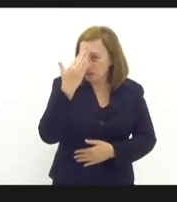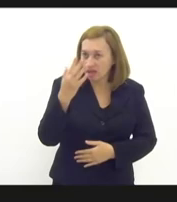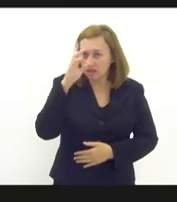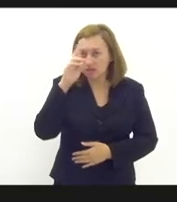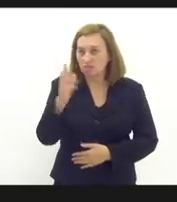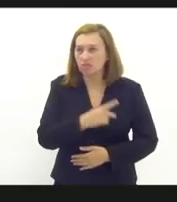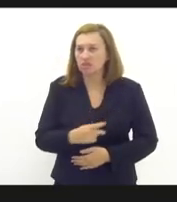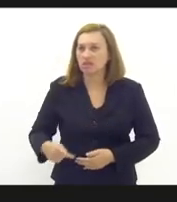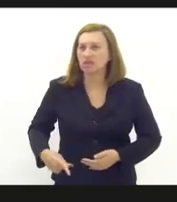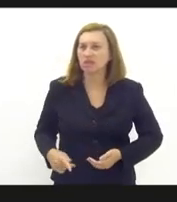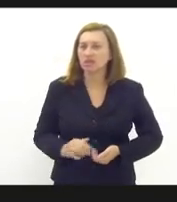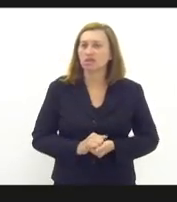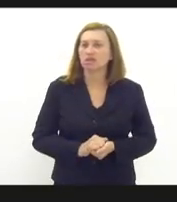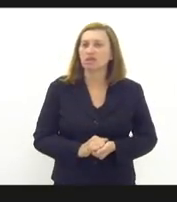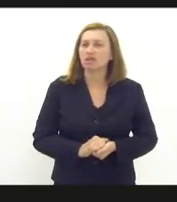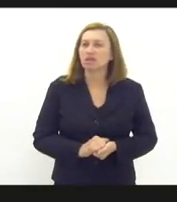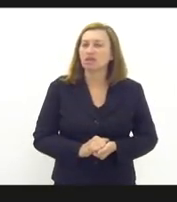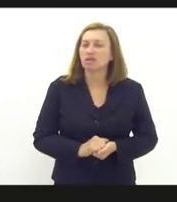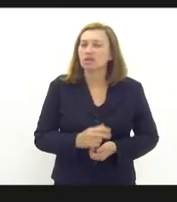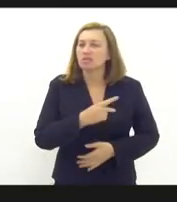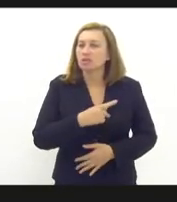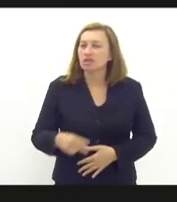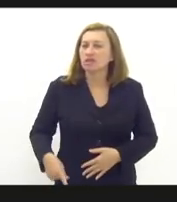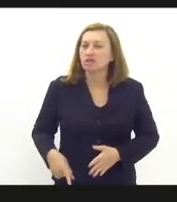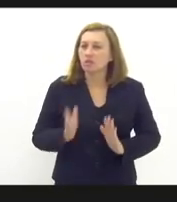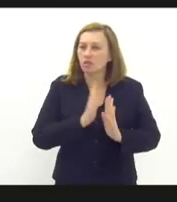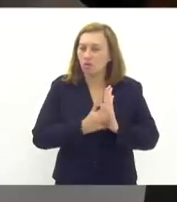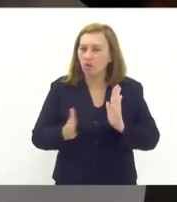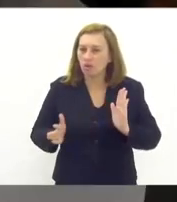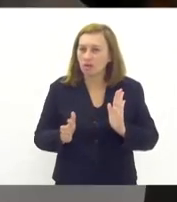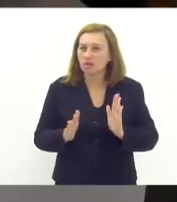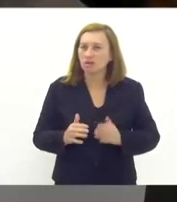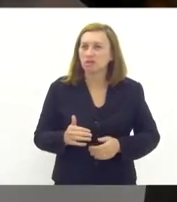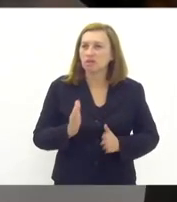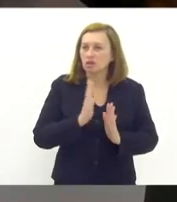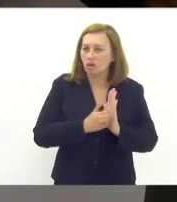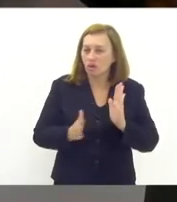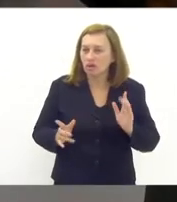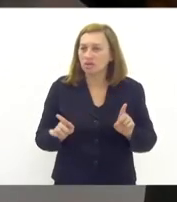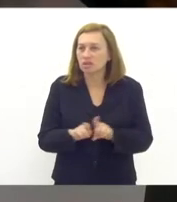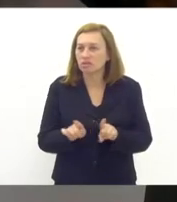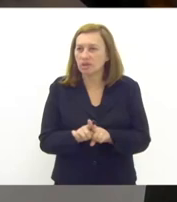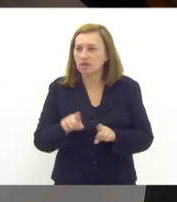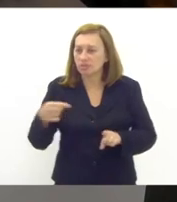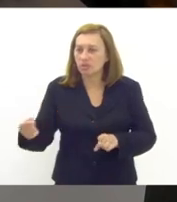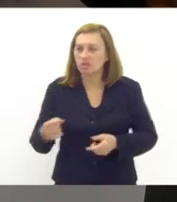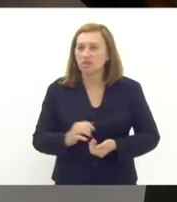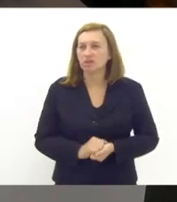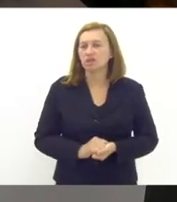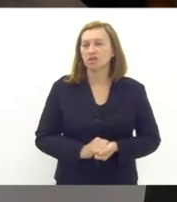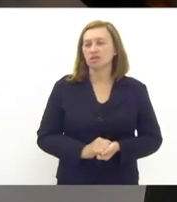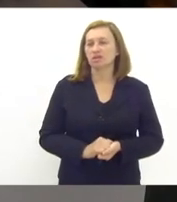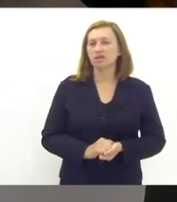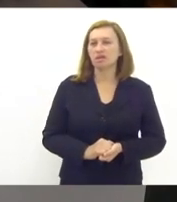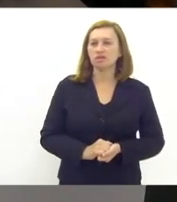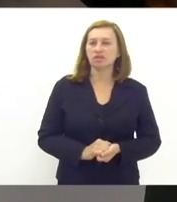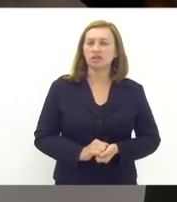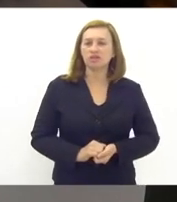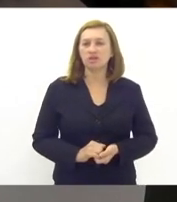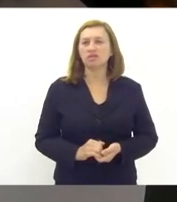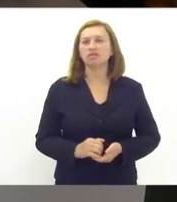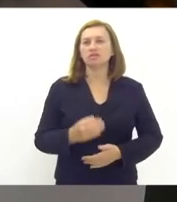senhora presidente. Presidente. Senhora presidente, questão de ordem. Eu vou querer uma questão de ordem na sequência também. Tá bom. Muito obrigada, deputado